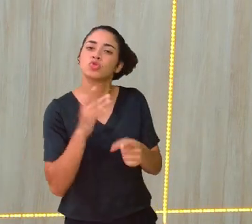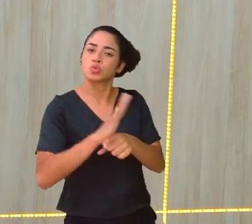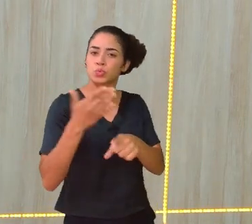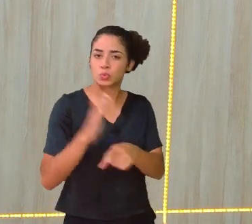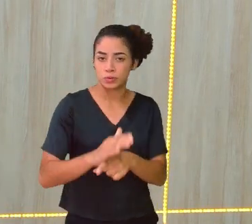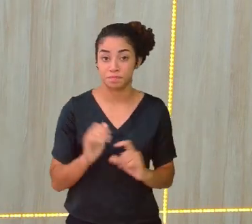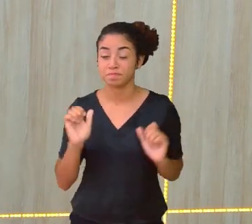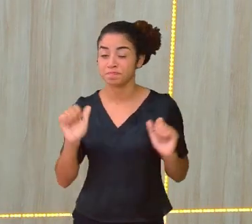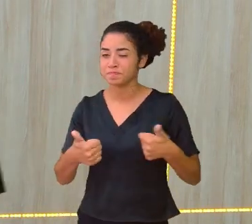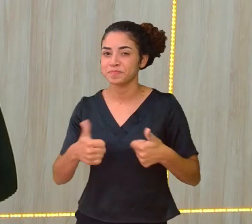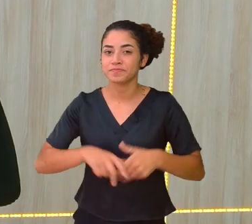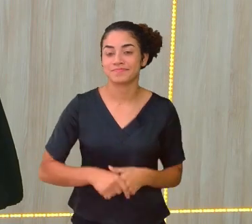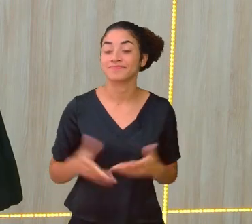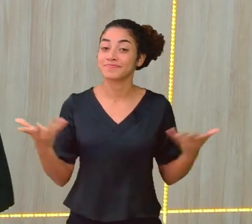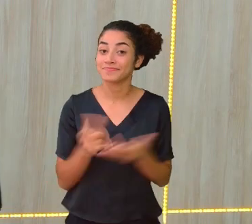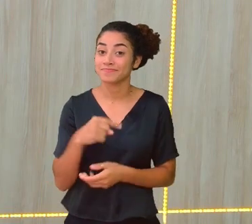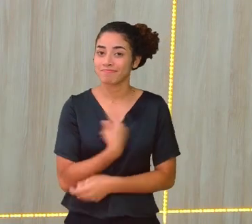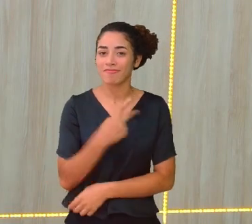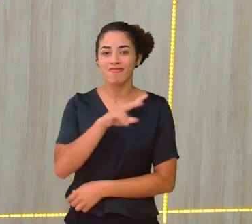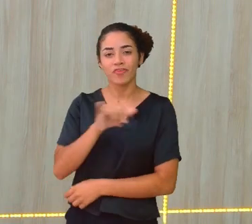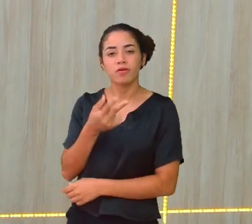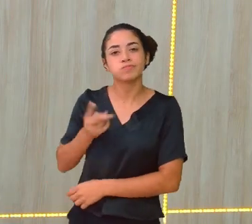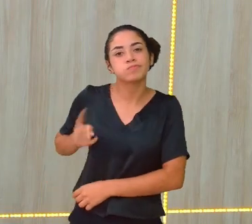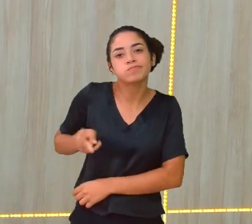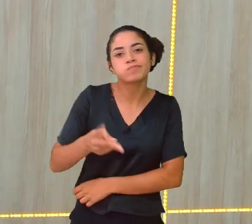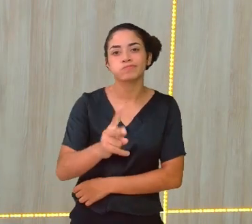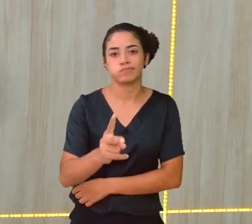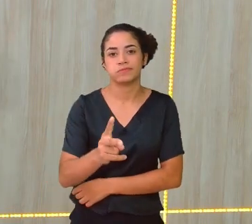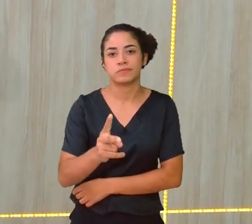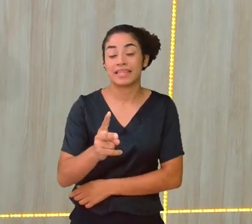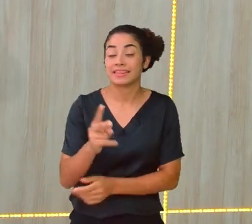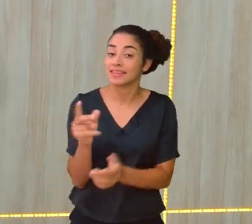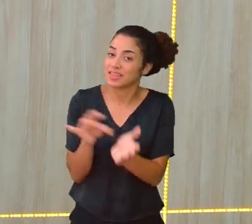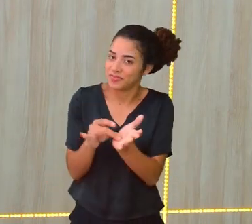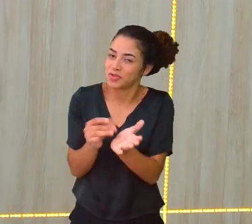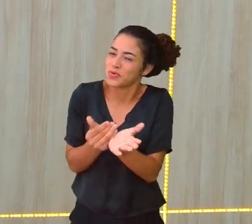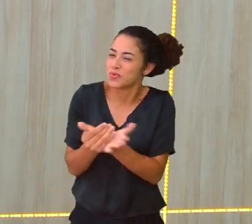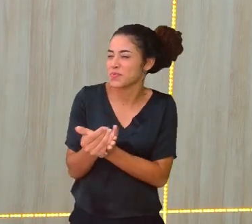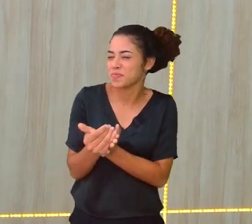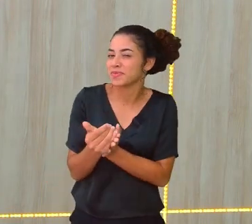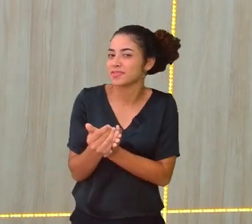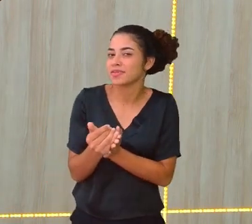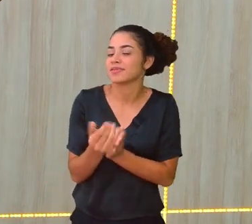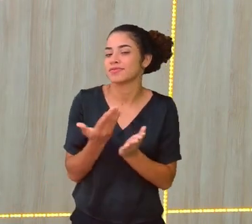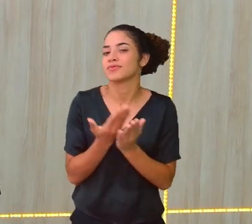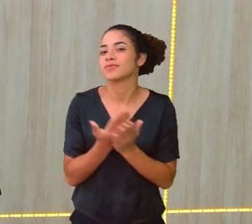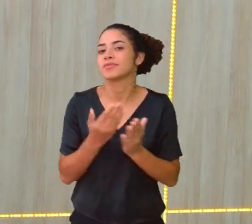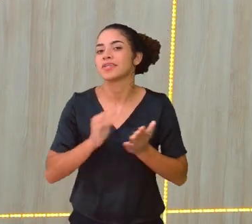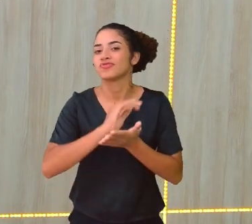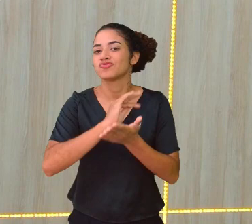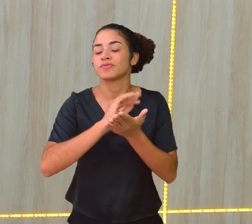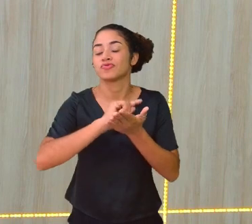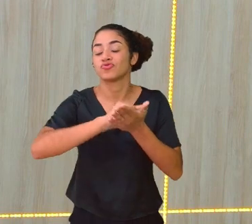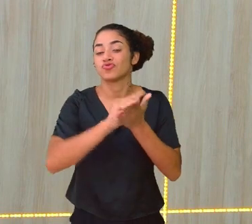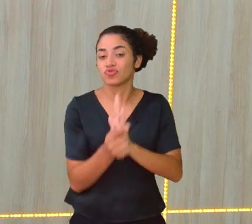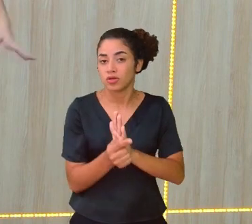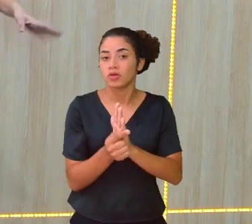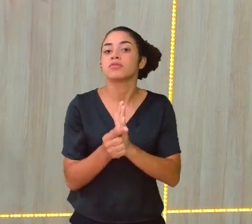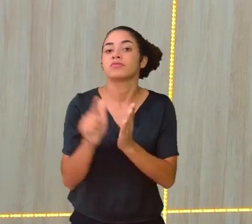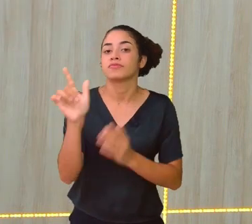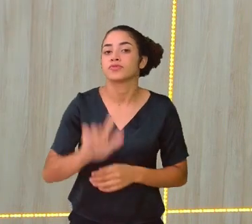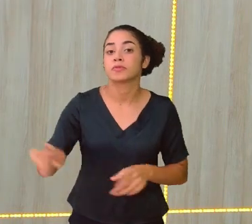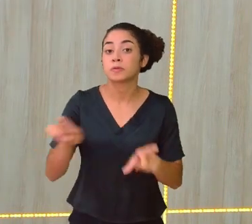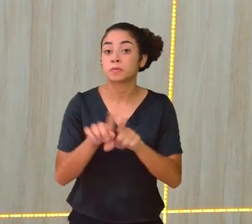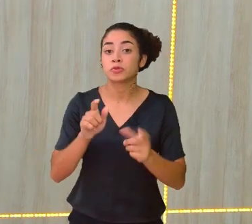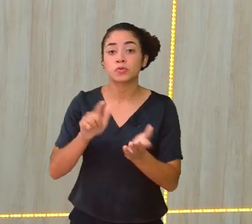as tenham. Ó, hoje a gente vai, né, vamos começar a estudar gêneros literários e jornalísticos.